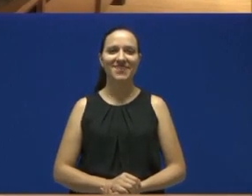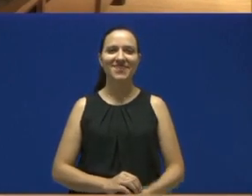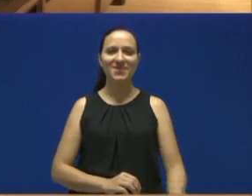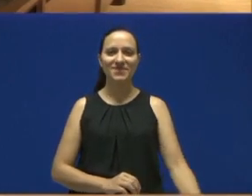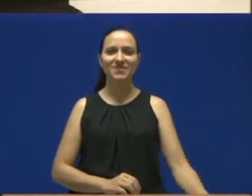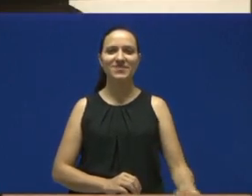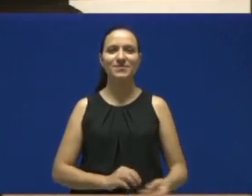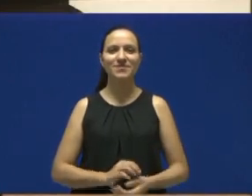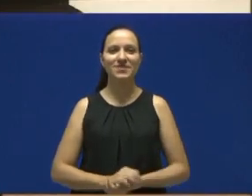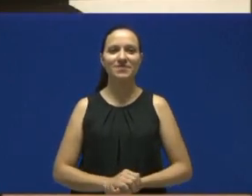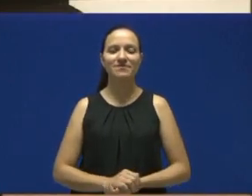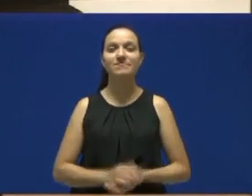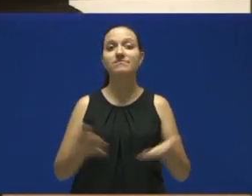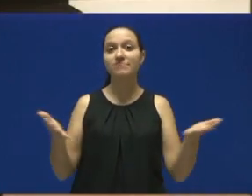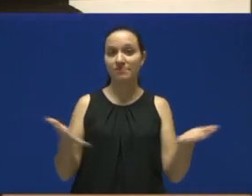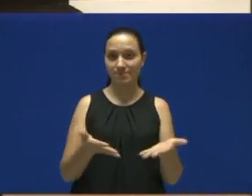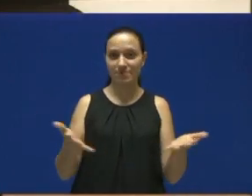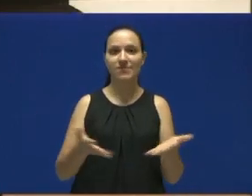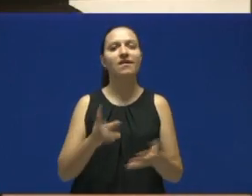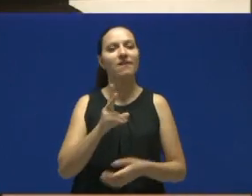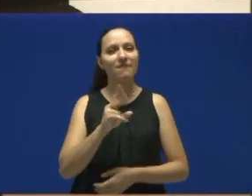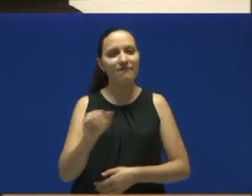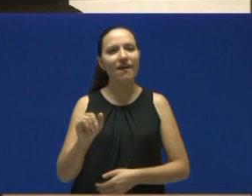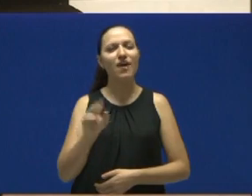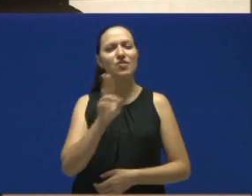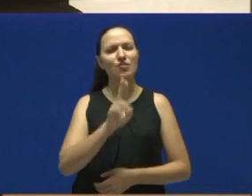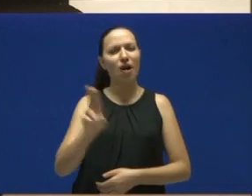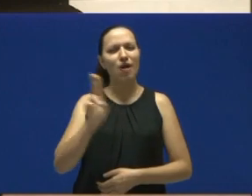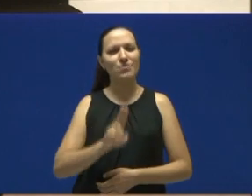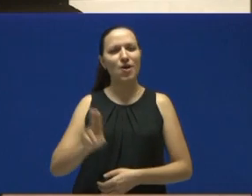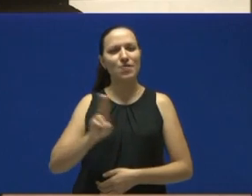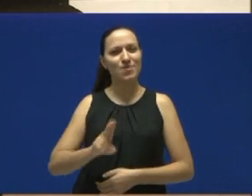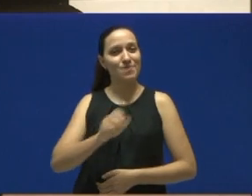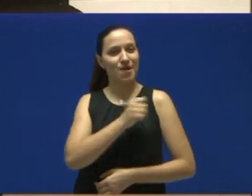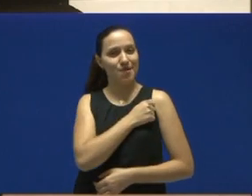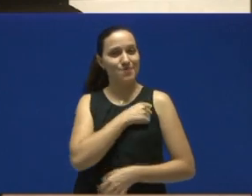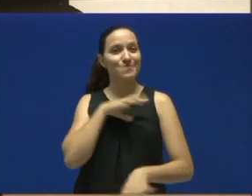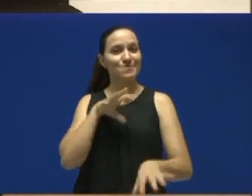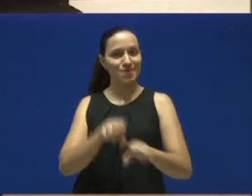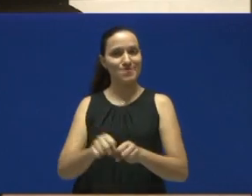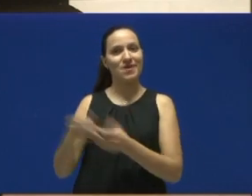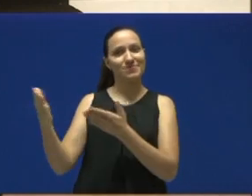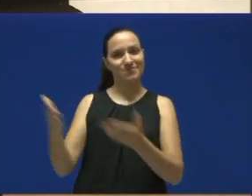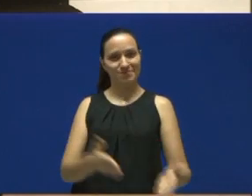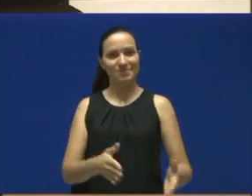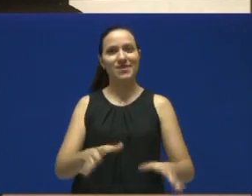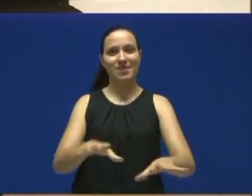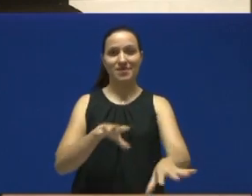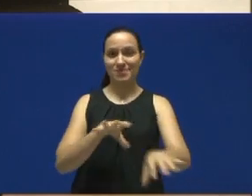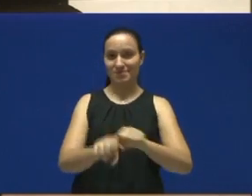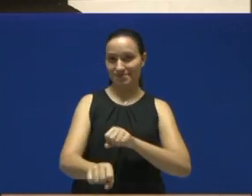teremos agora chamada nominal dos formandos para o recebimento dos diplomas